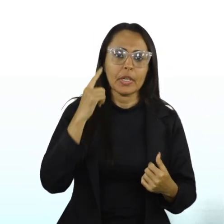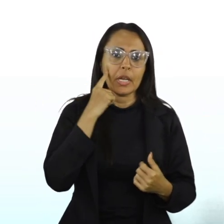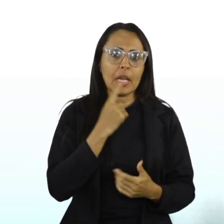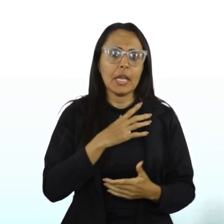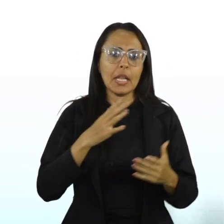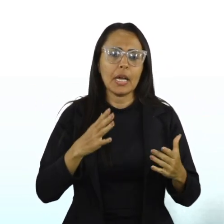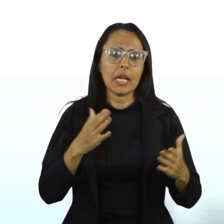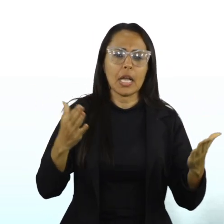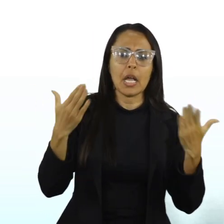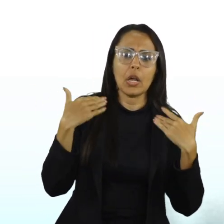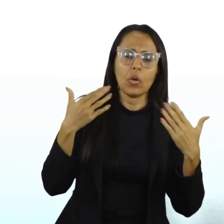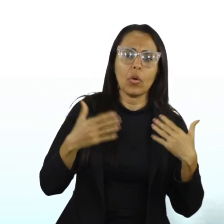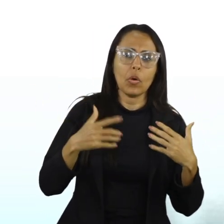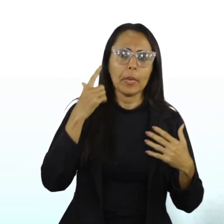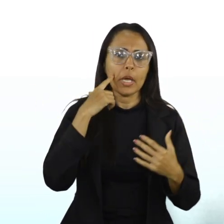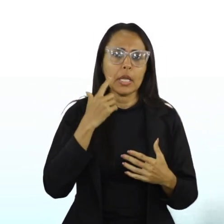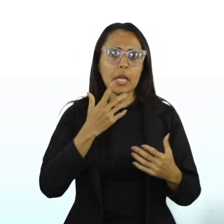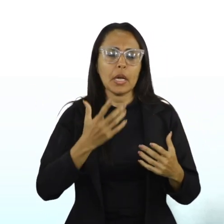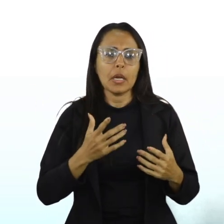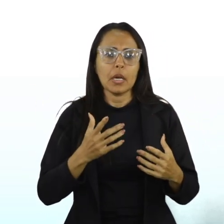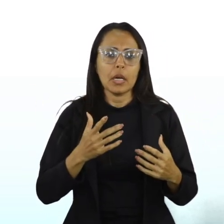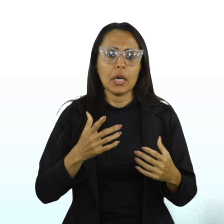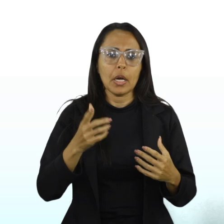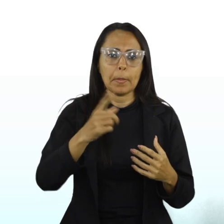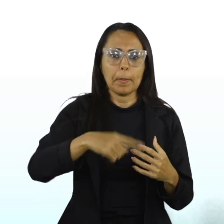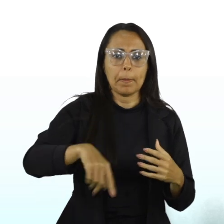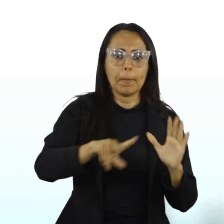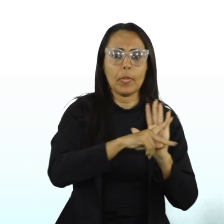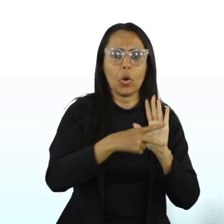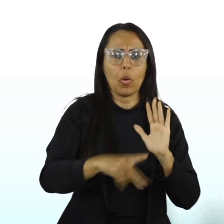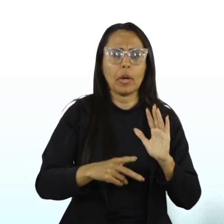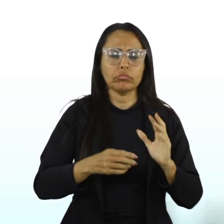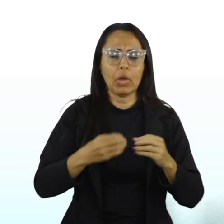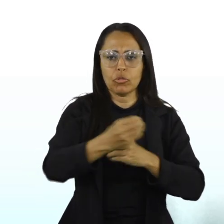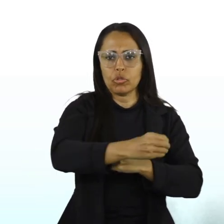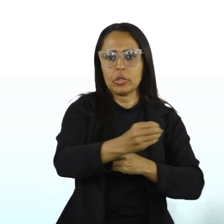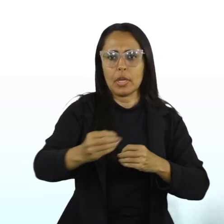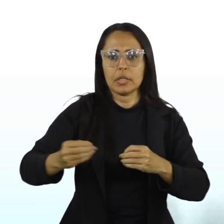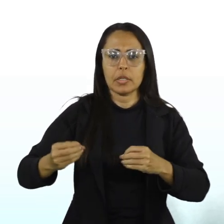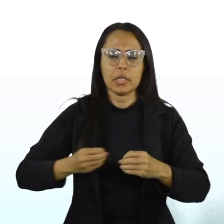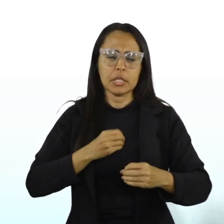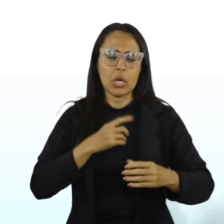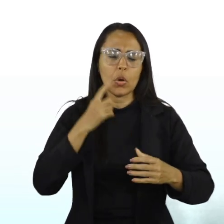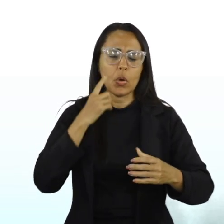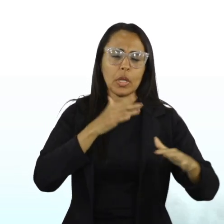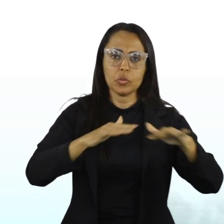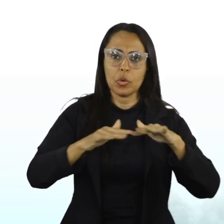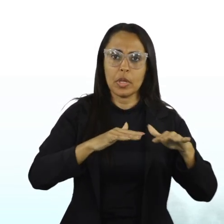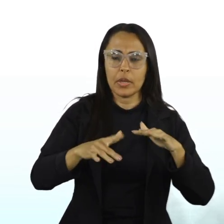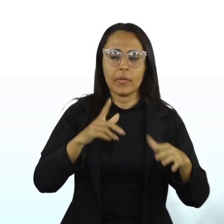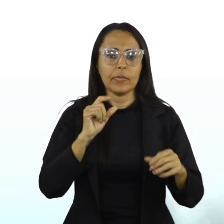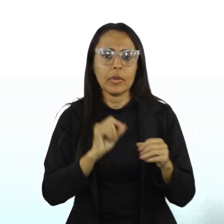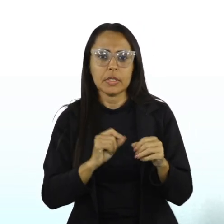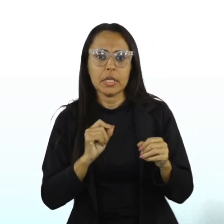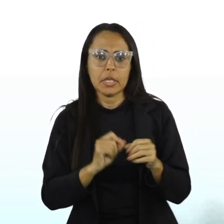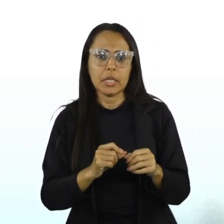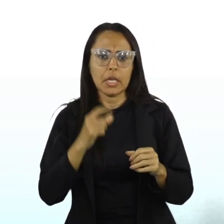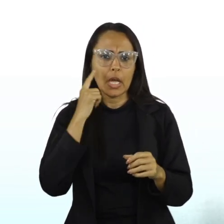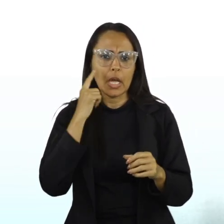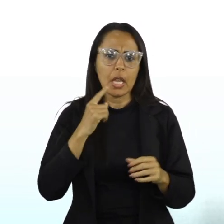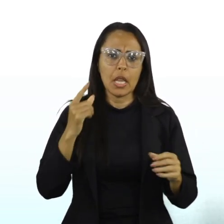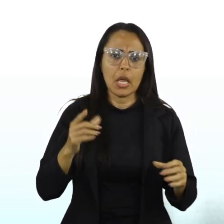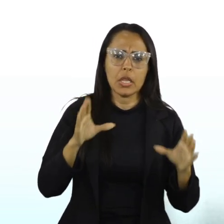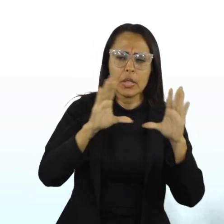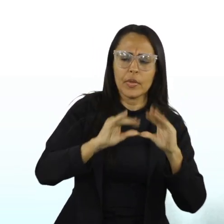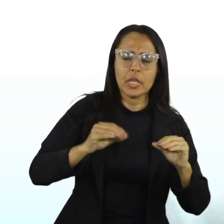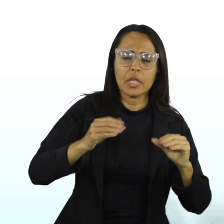dissipação caótica pela vizinhança, ou seja, a própria agitação das moléculas do ar que estão em sua volta, vai fazer com que haja dissipação de energia